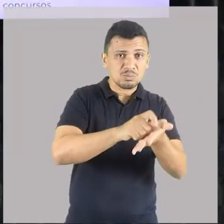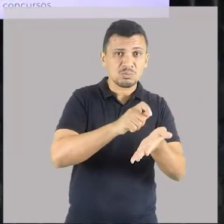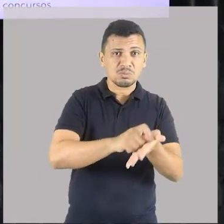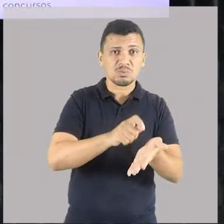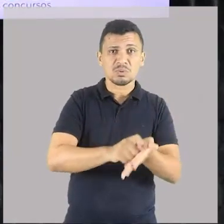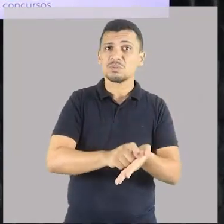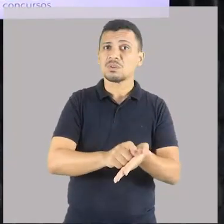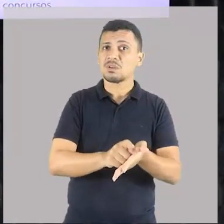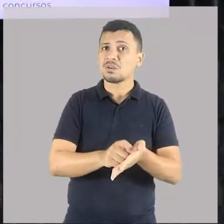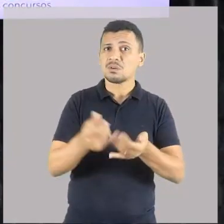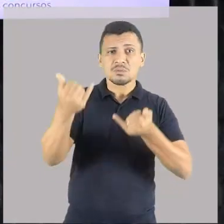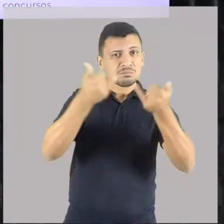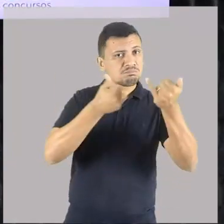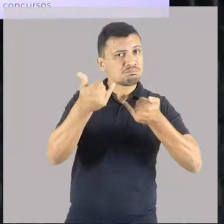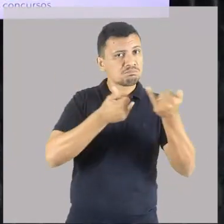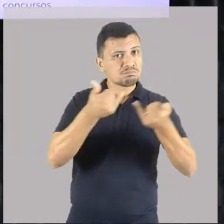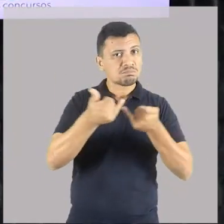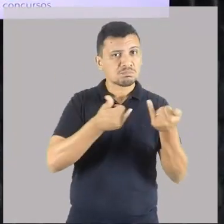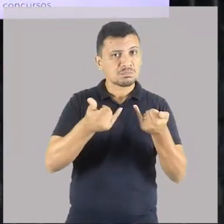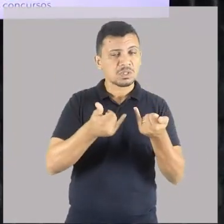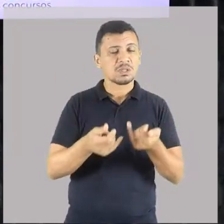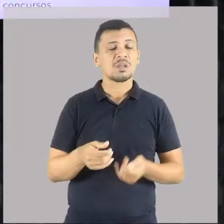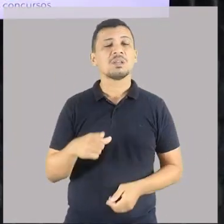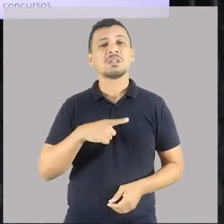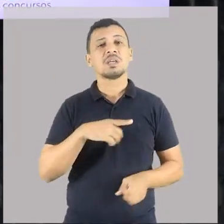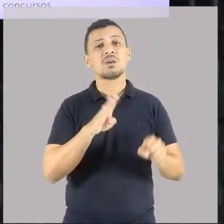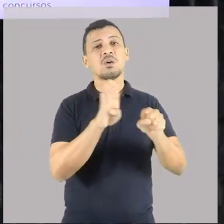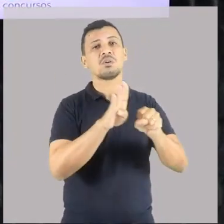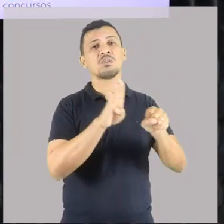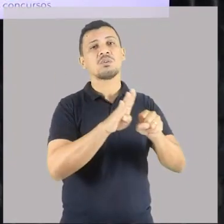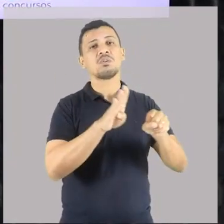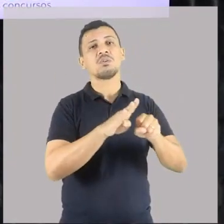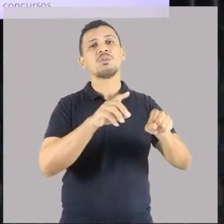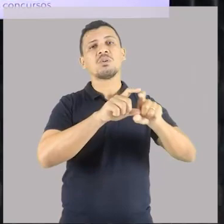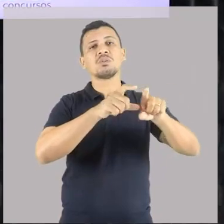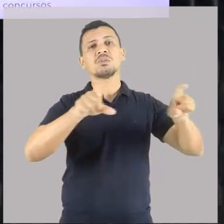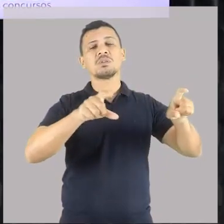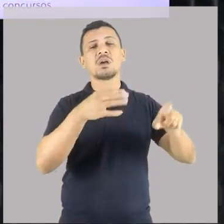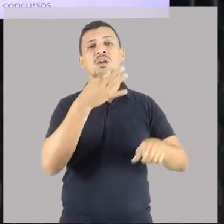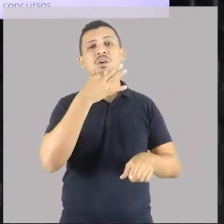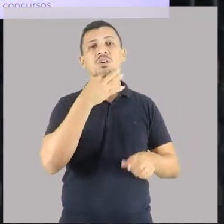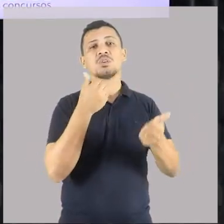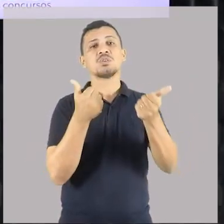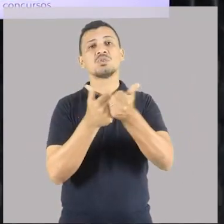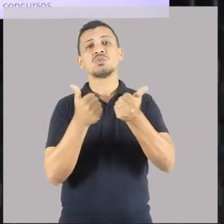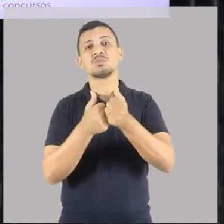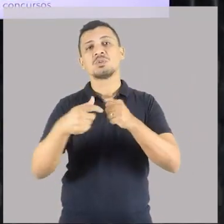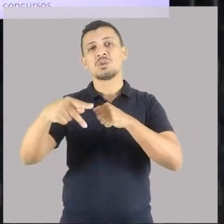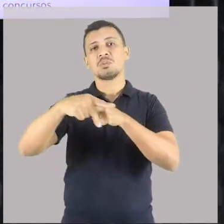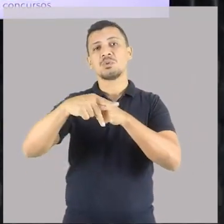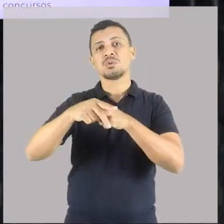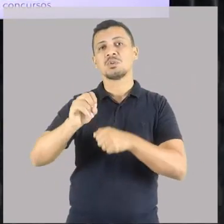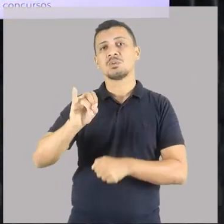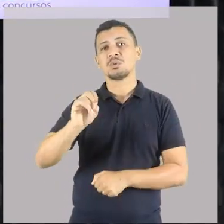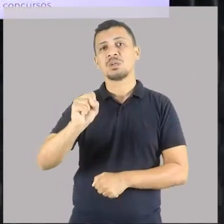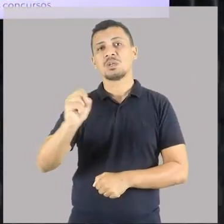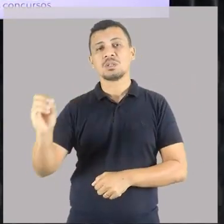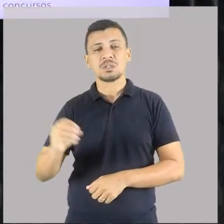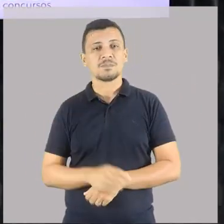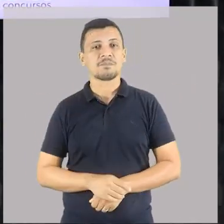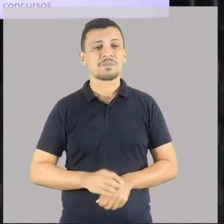essas informações, que as orações substantivas, elas são reconhecidas porque você substitui pelo pronome isso. As